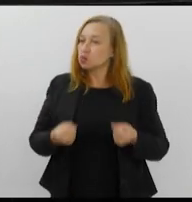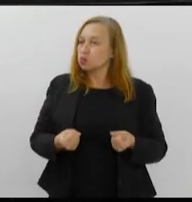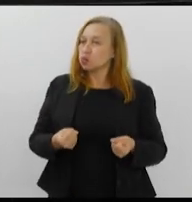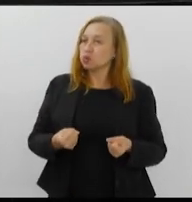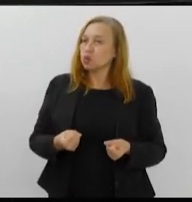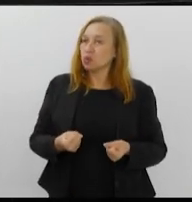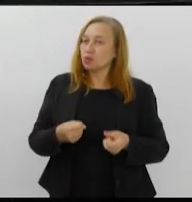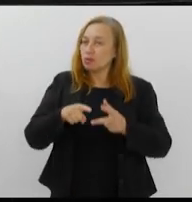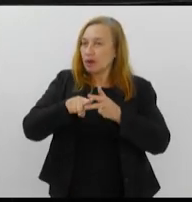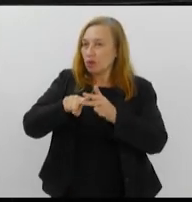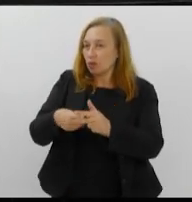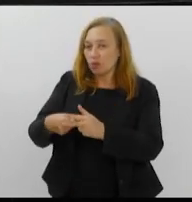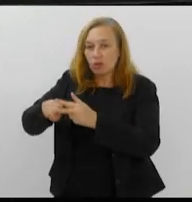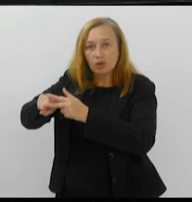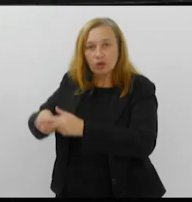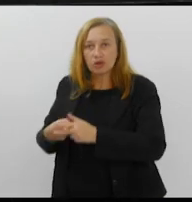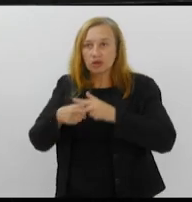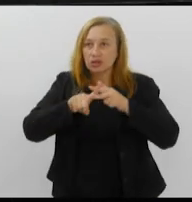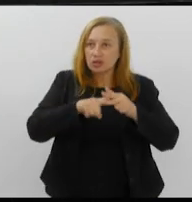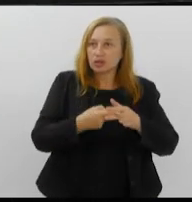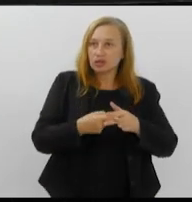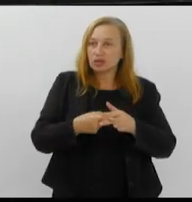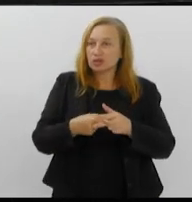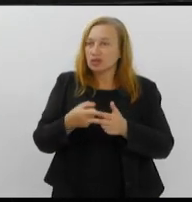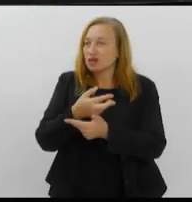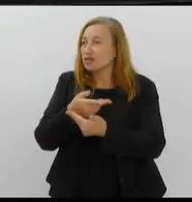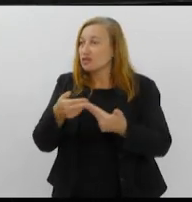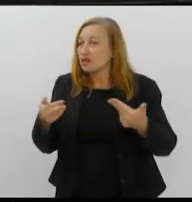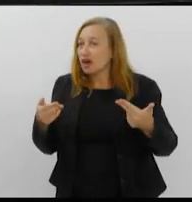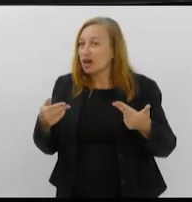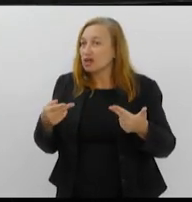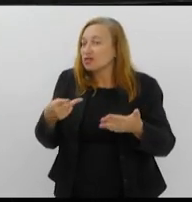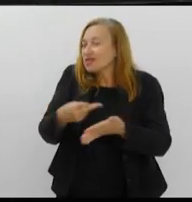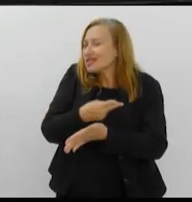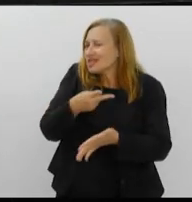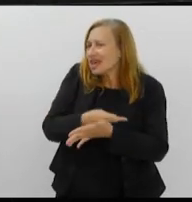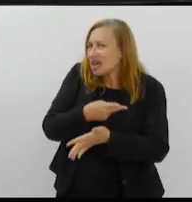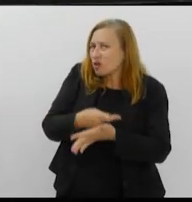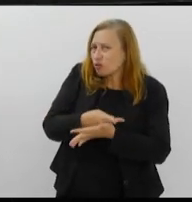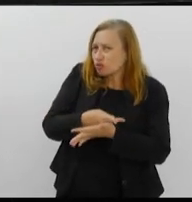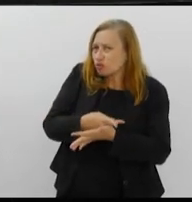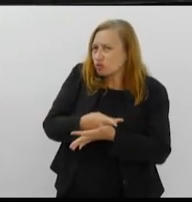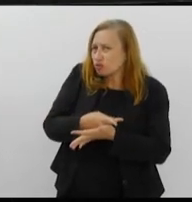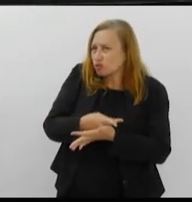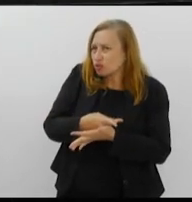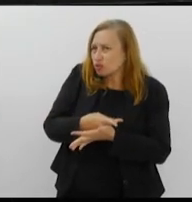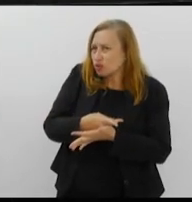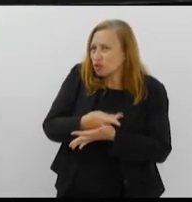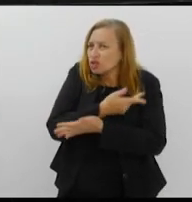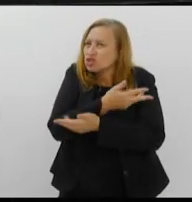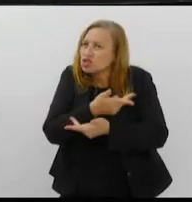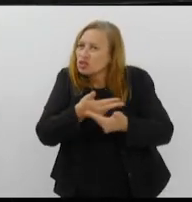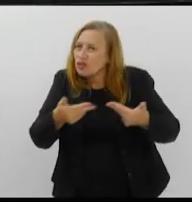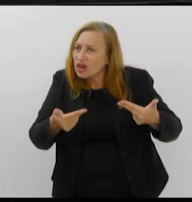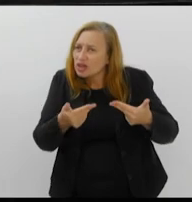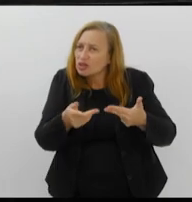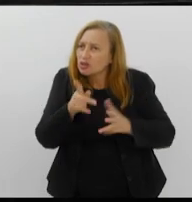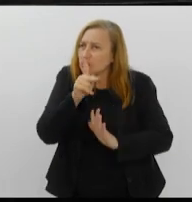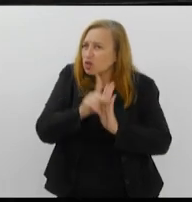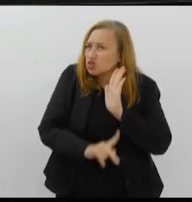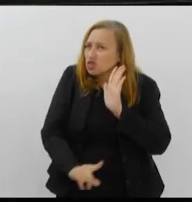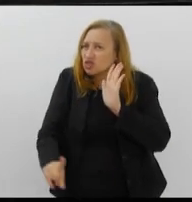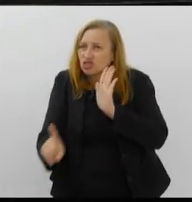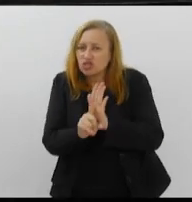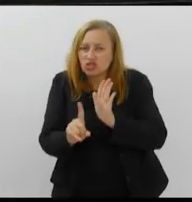para corrigir tantas distorções pretéritas de diversos projetos de lei